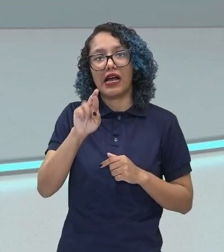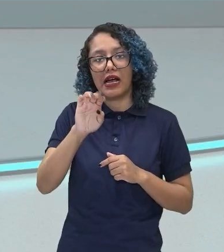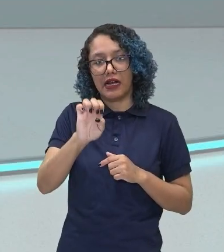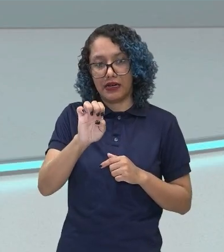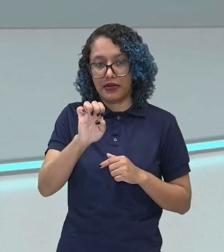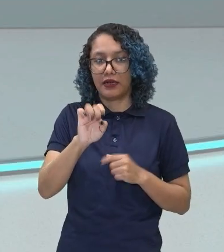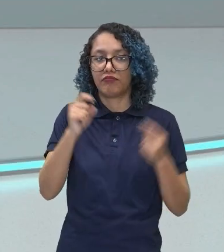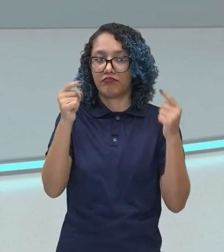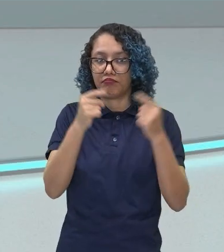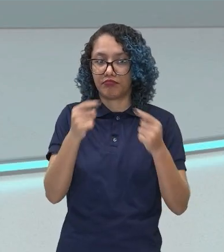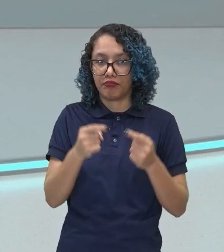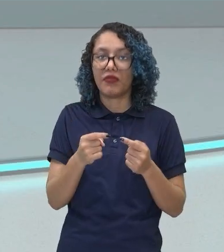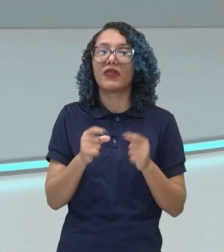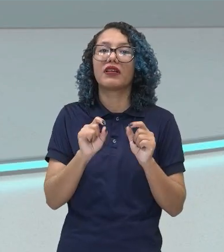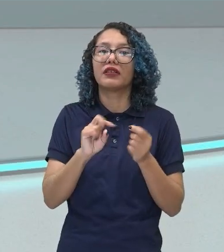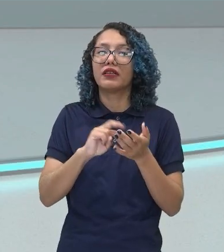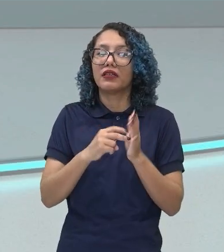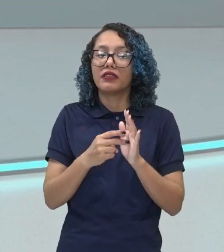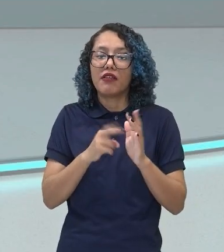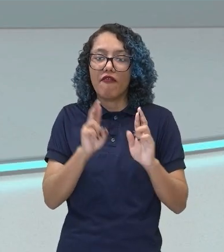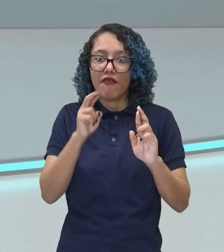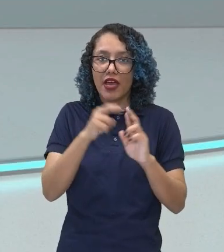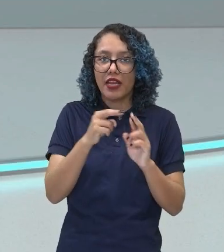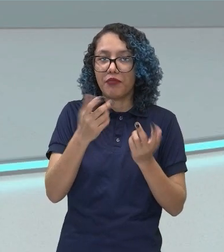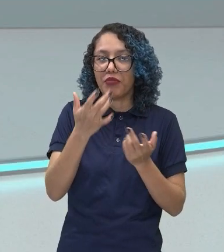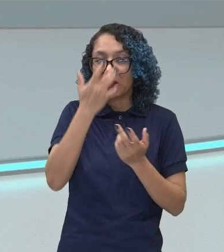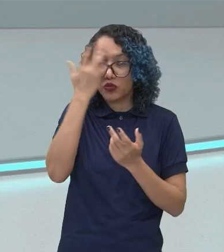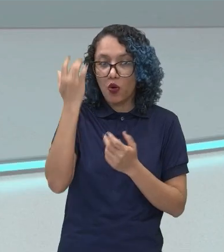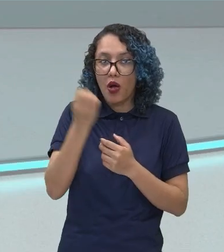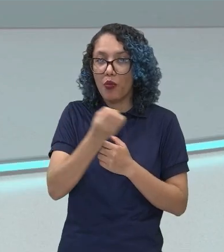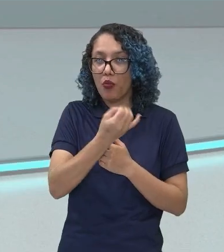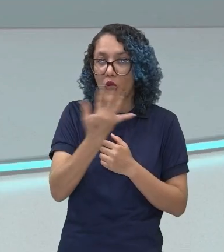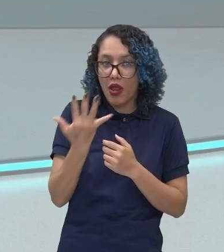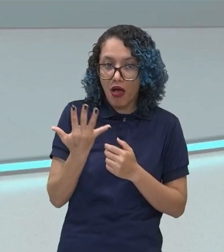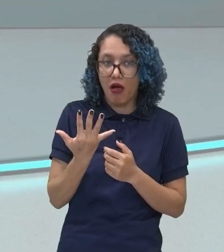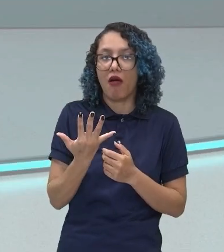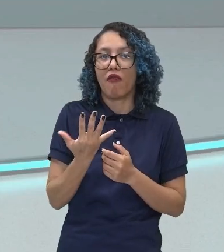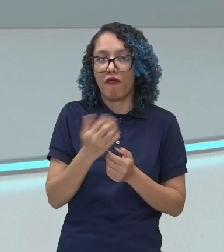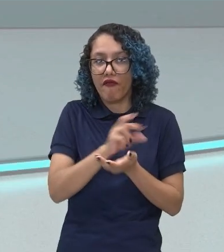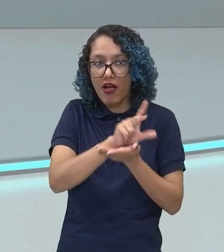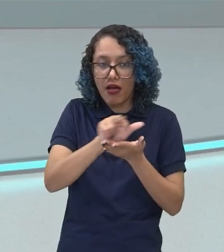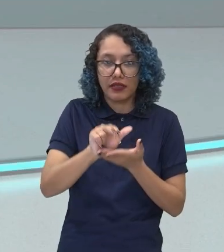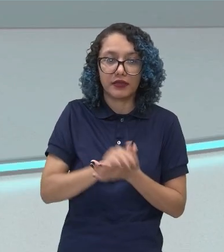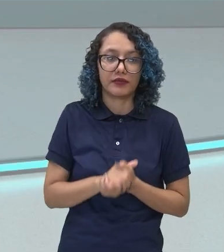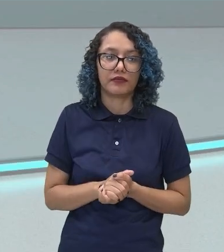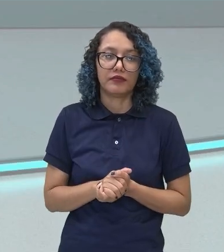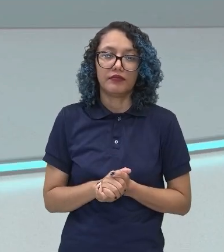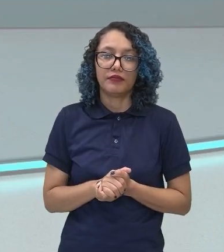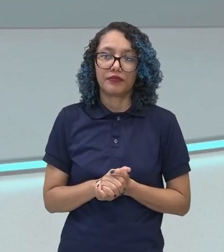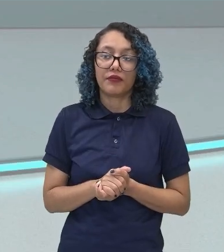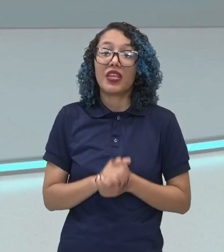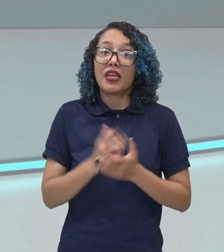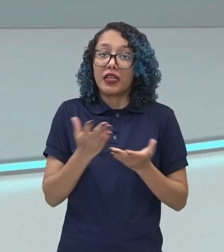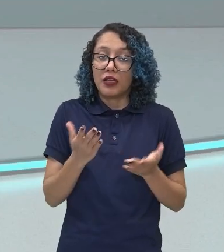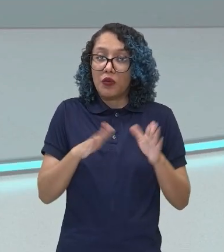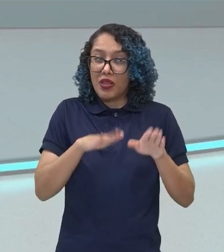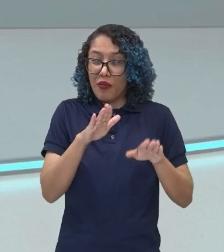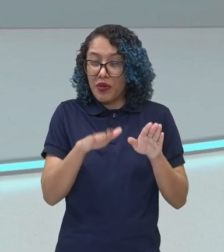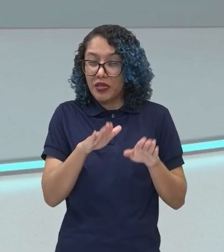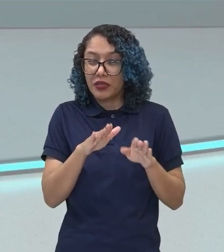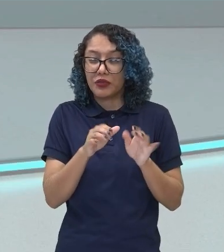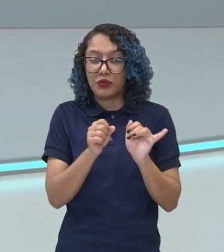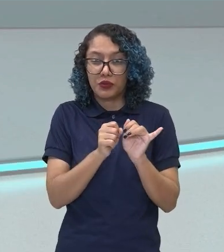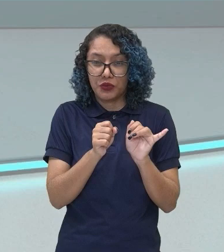forma de plural, tá bom? Então o verbo to be significa ser ou estar. Quando eu conjugo ele, a depender de quem é o meu sujeito, né, o qual